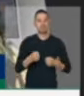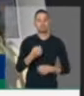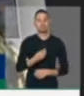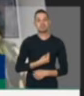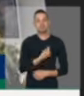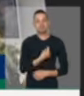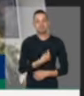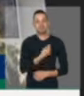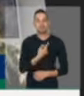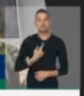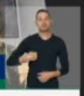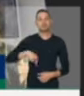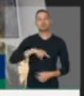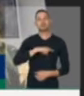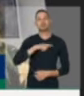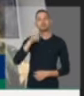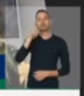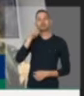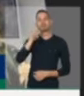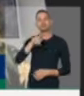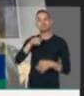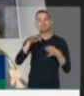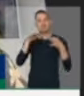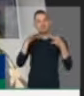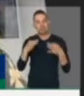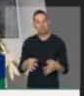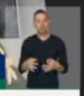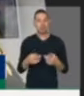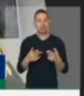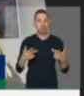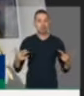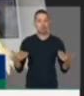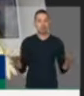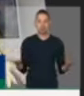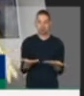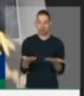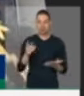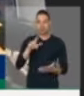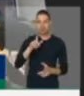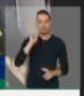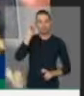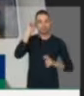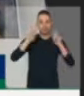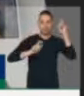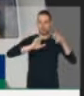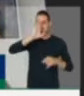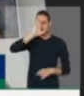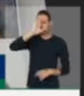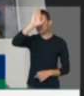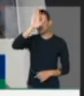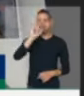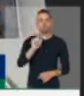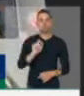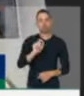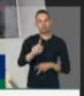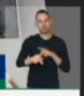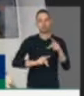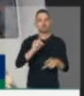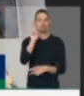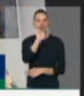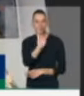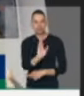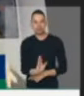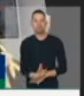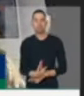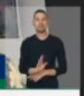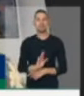gente consiga, de fato, responder aquilo que hoje é a preocupação central do povo brasileiro, que é exatamente uma